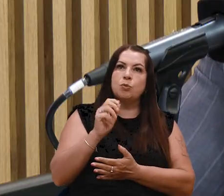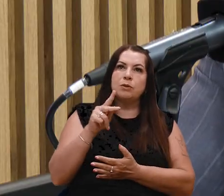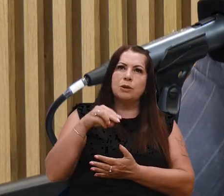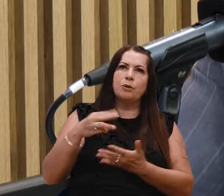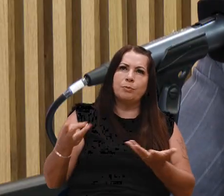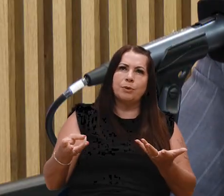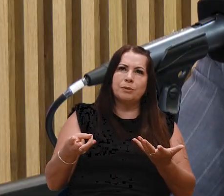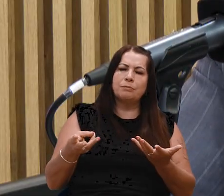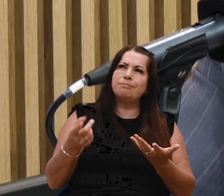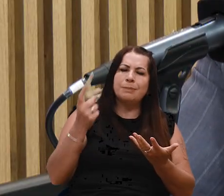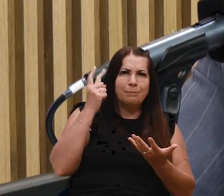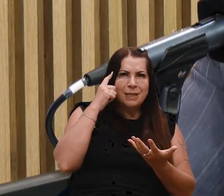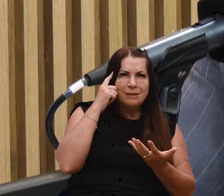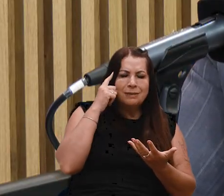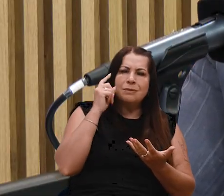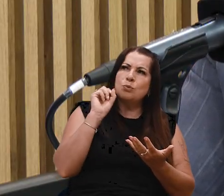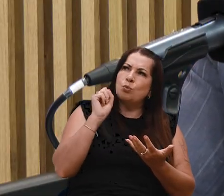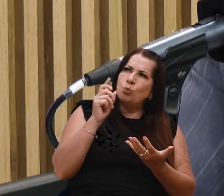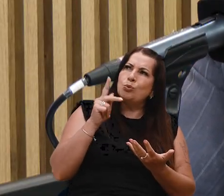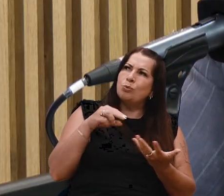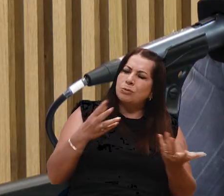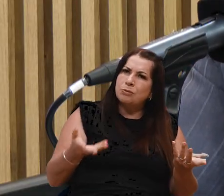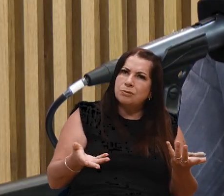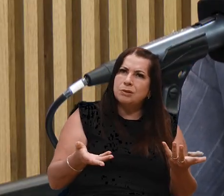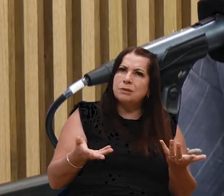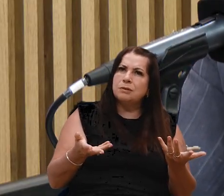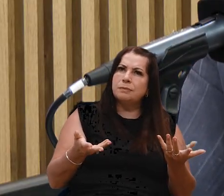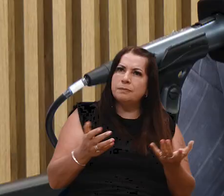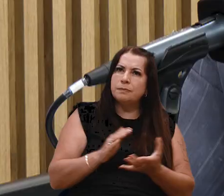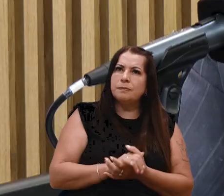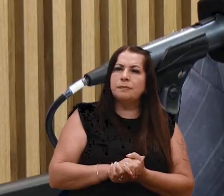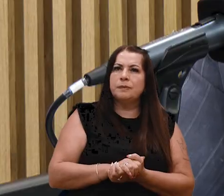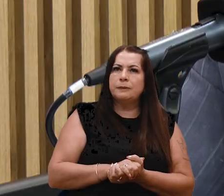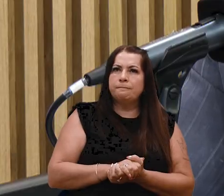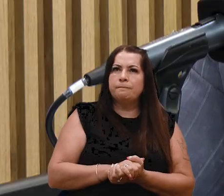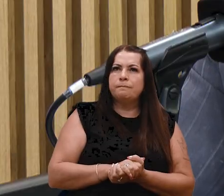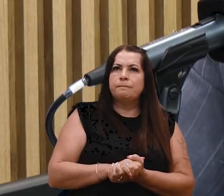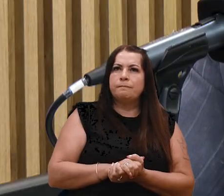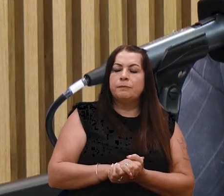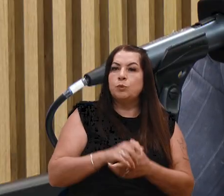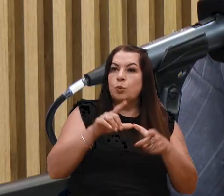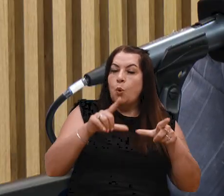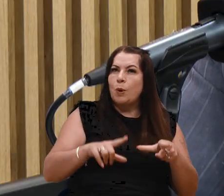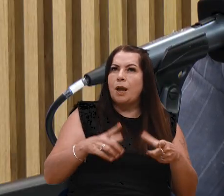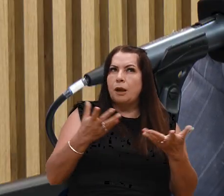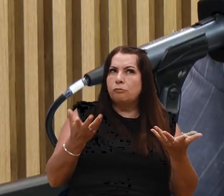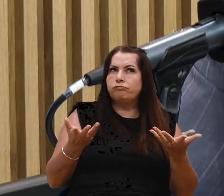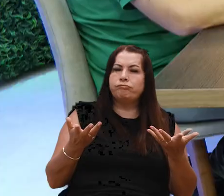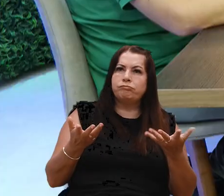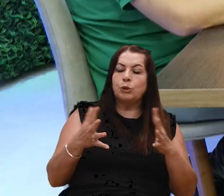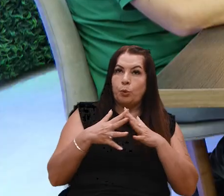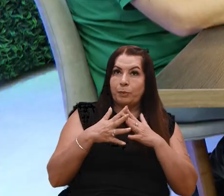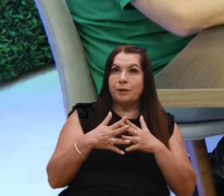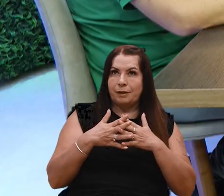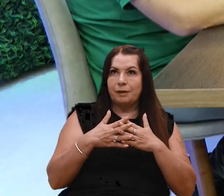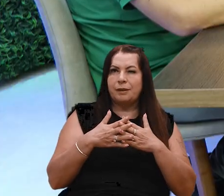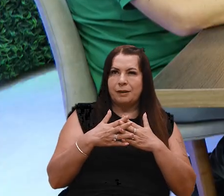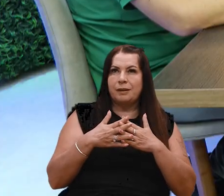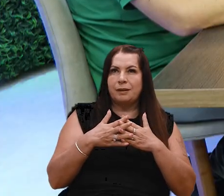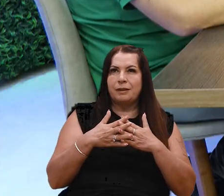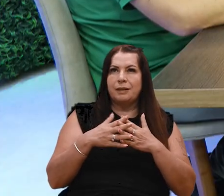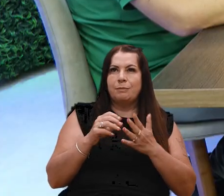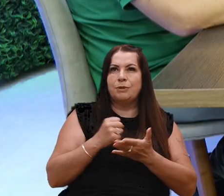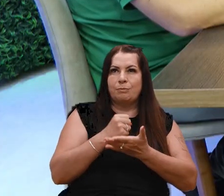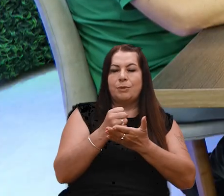época eu guardava aqui uns 8 quilômetros, né? Isso aqui é 8 quilômetros num local bastante complicado, né? Que precisa de aporte